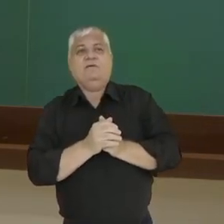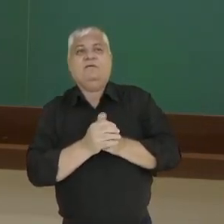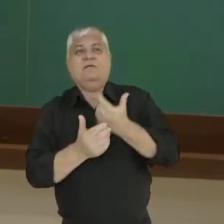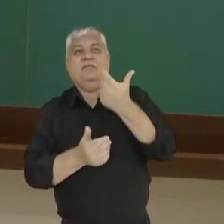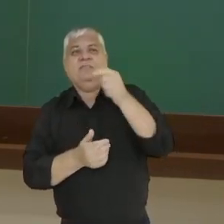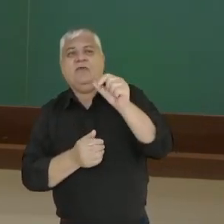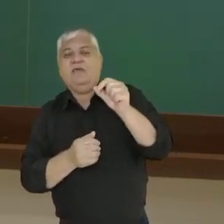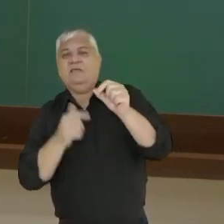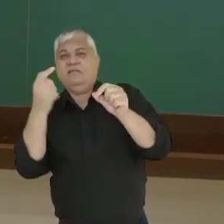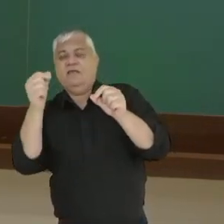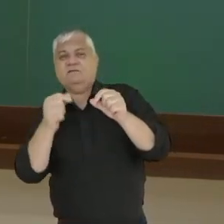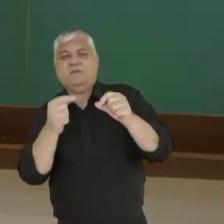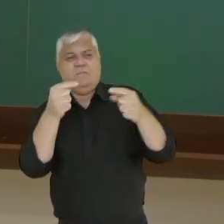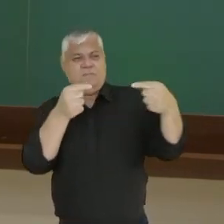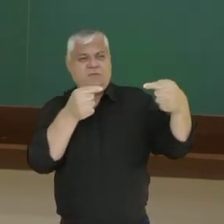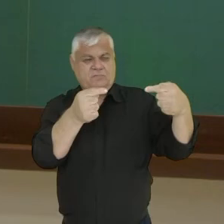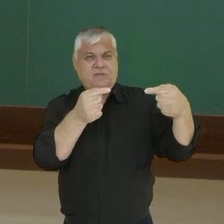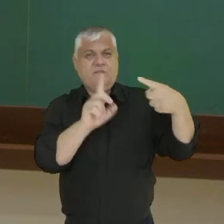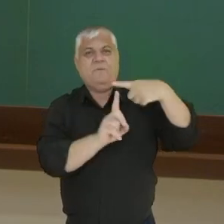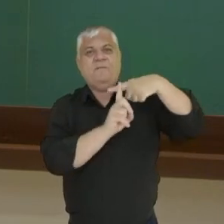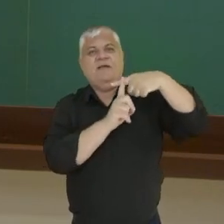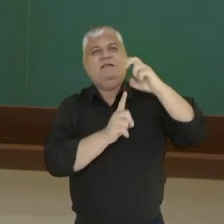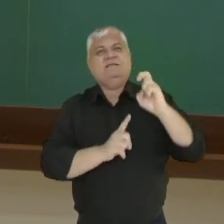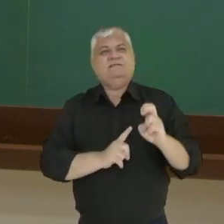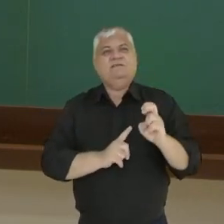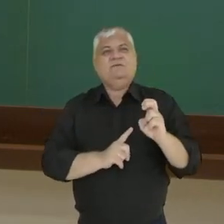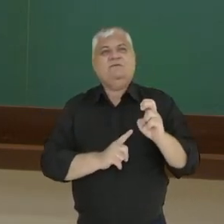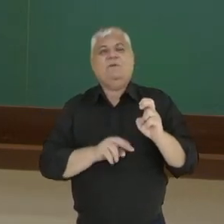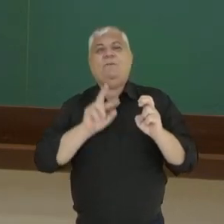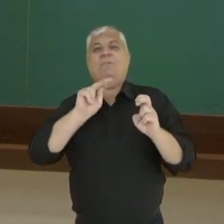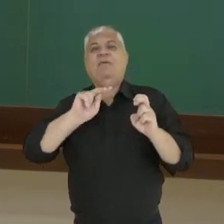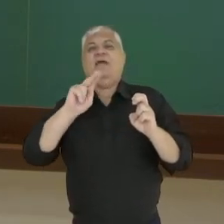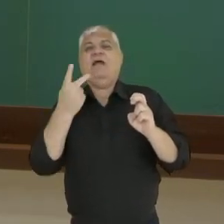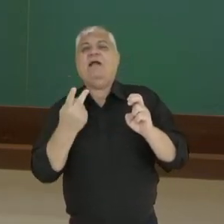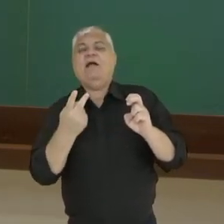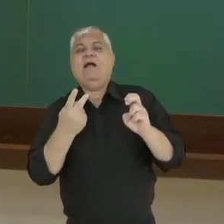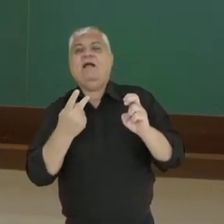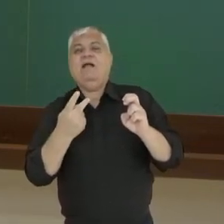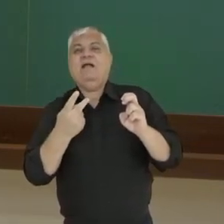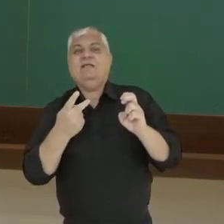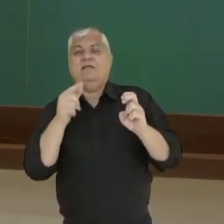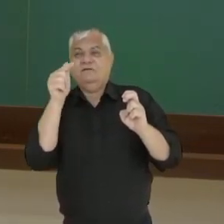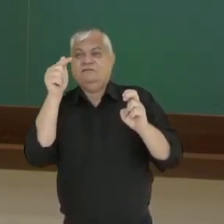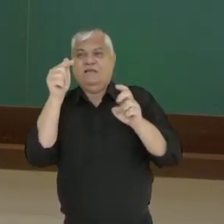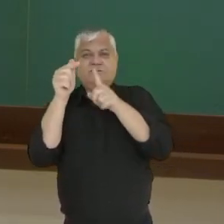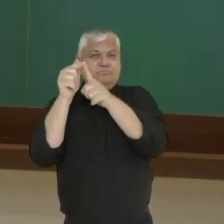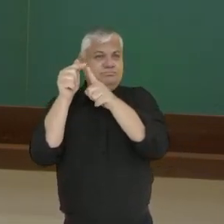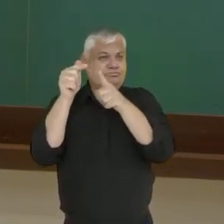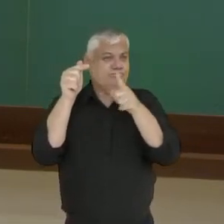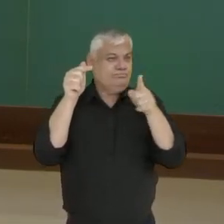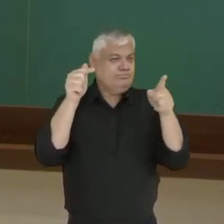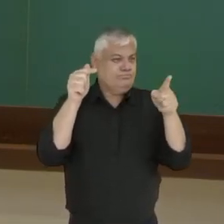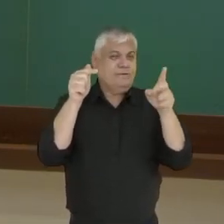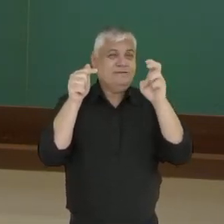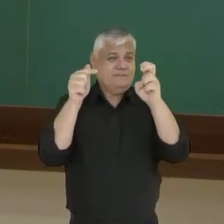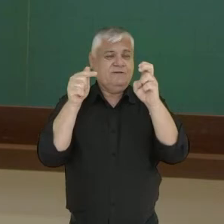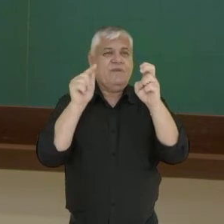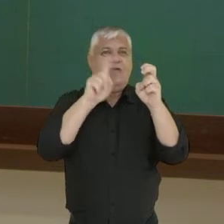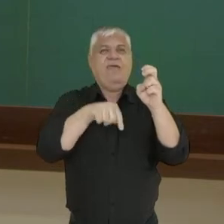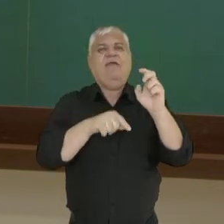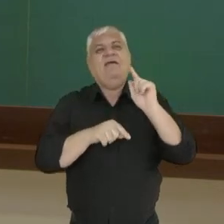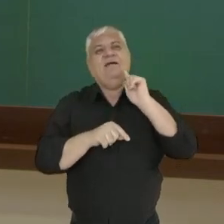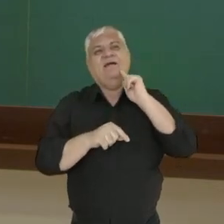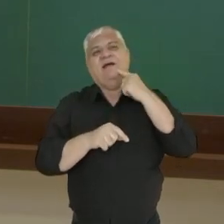com menos mais, resultado do pH é 5. Se está abaixo do 7, né? Então 5 está abaixo do 7,